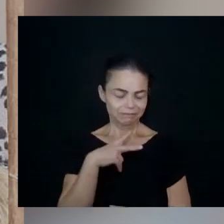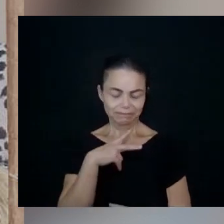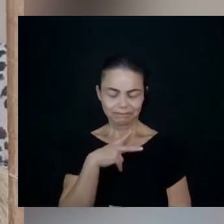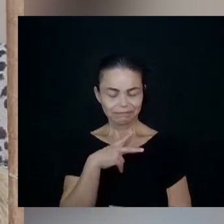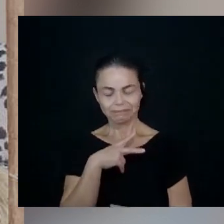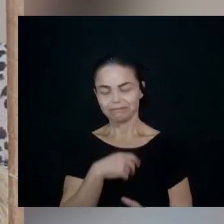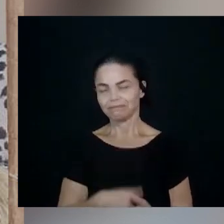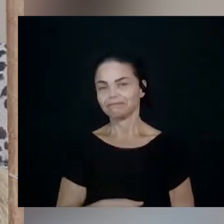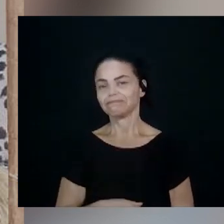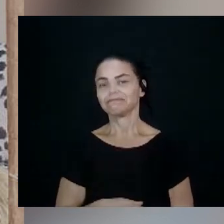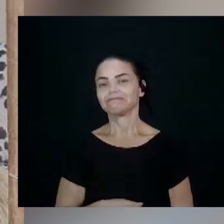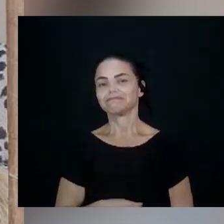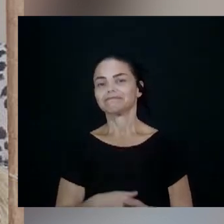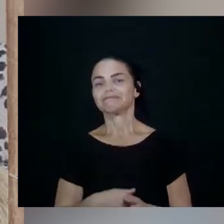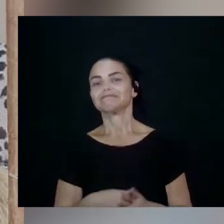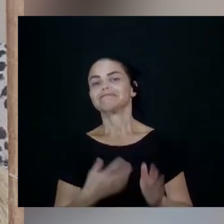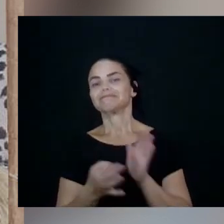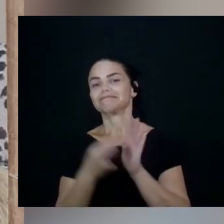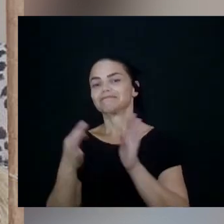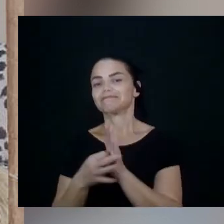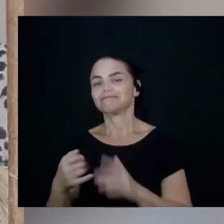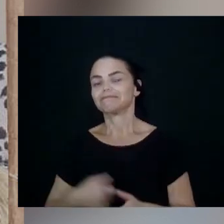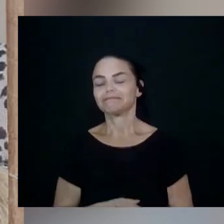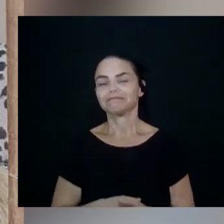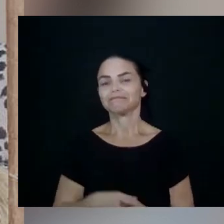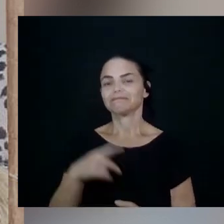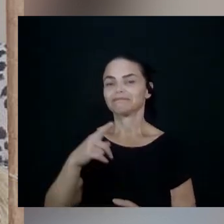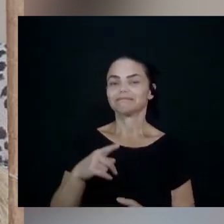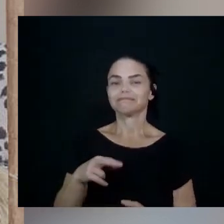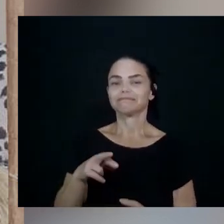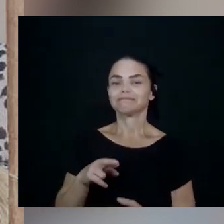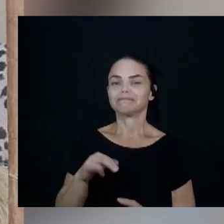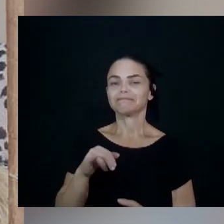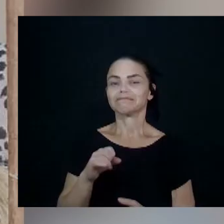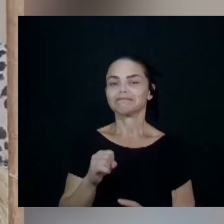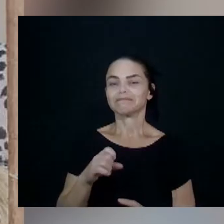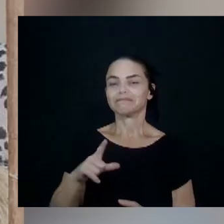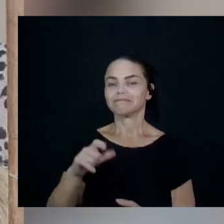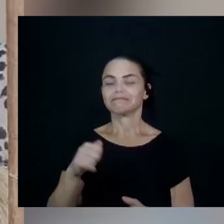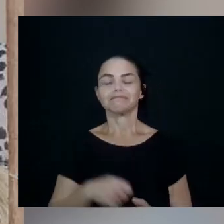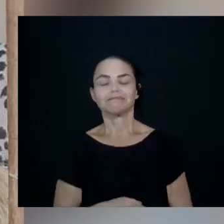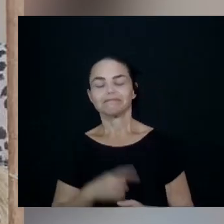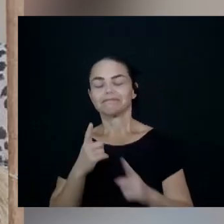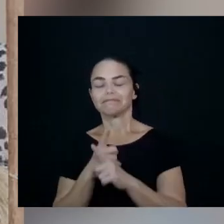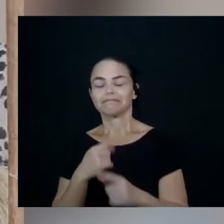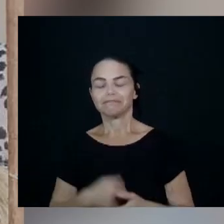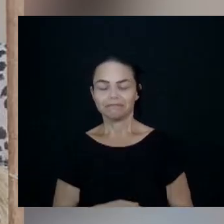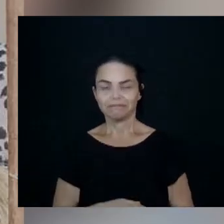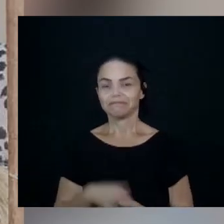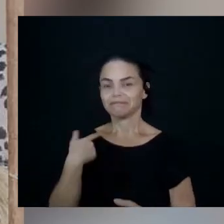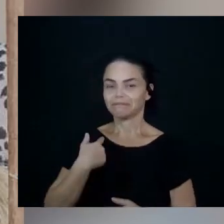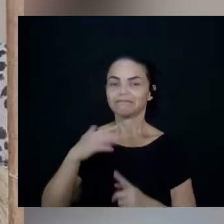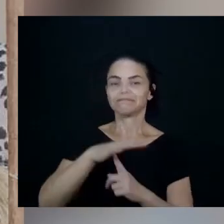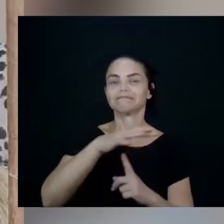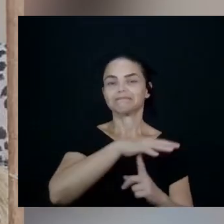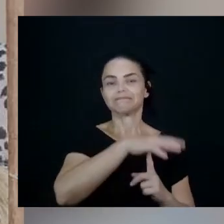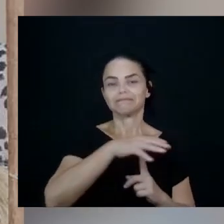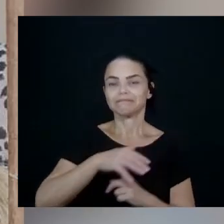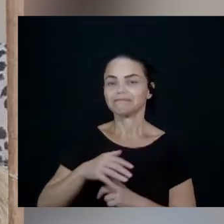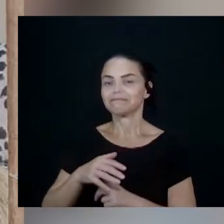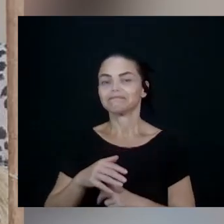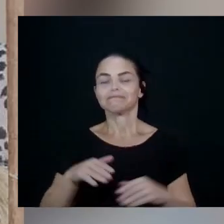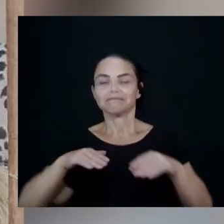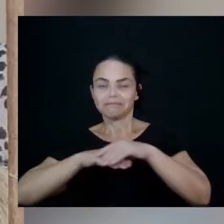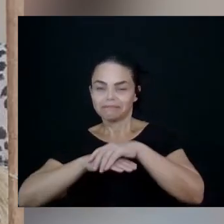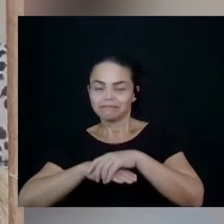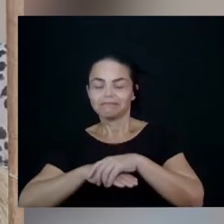né? Aquela Mas quem coisa... chamou? Foi uma amiga ou foi o Instagram? Foi a própria Priscila. A própria Priscila, gente tá. se encontrou, porque eu já fazia feiras, né? Pela Sim. Arte